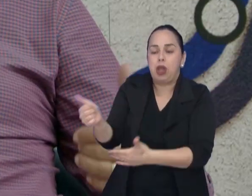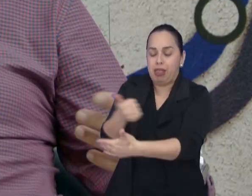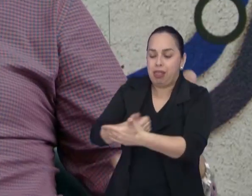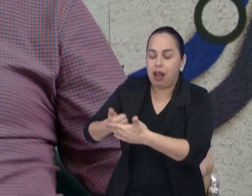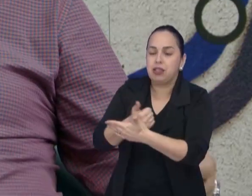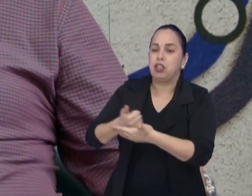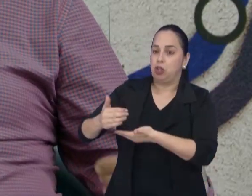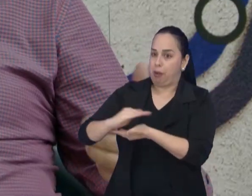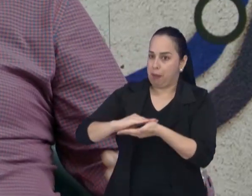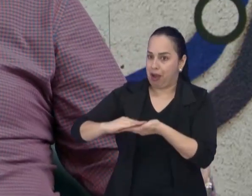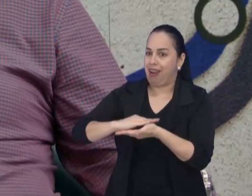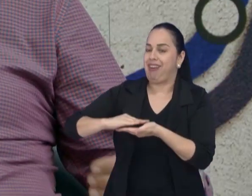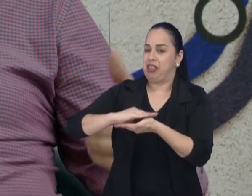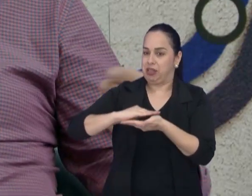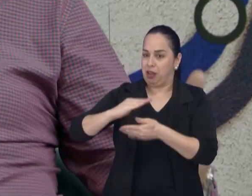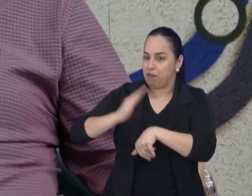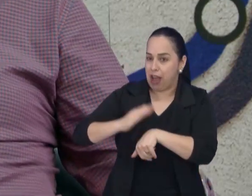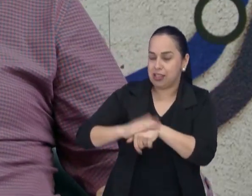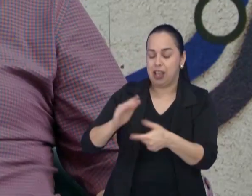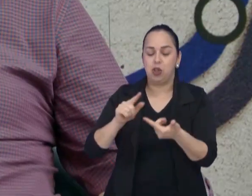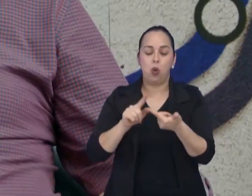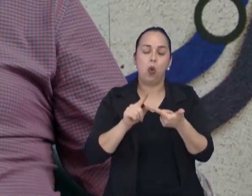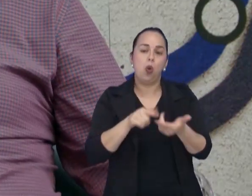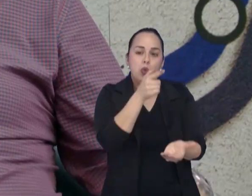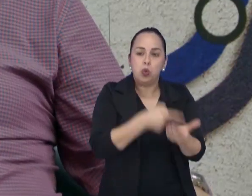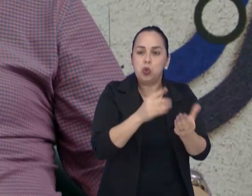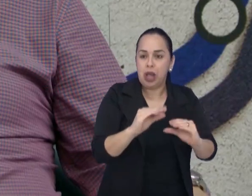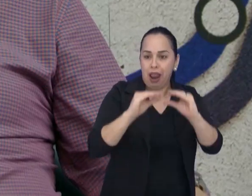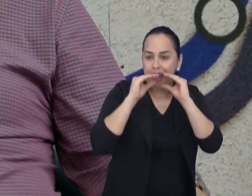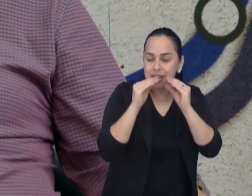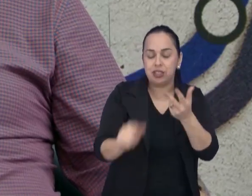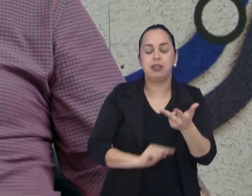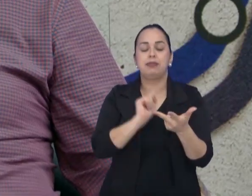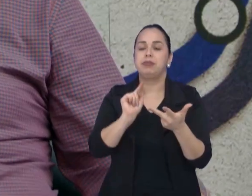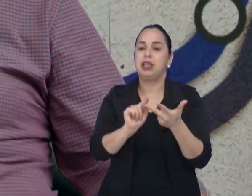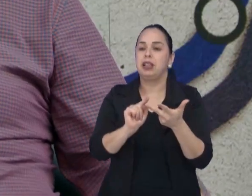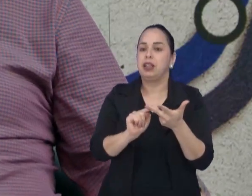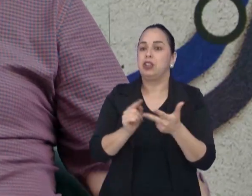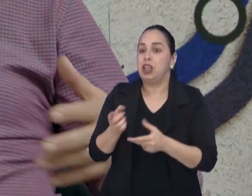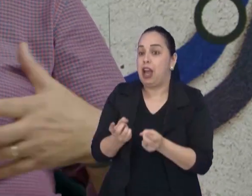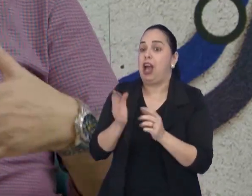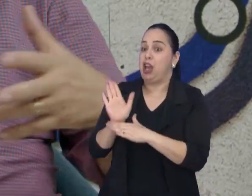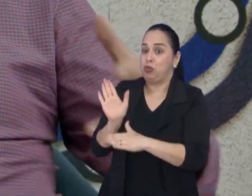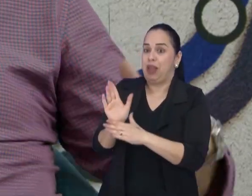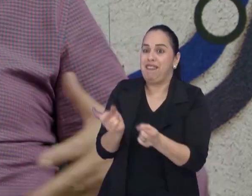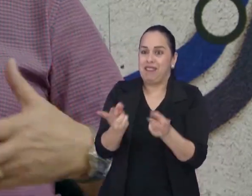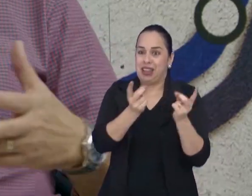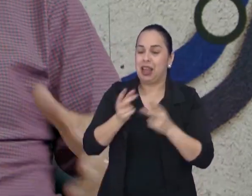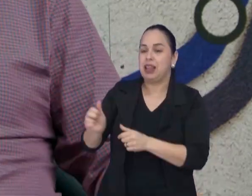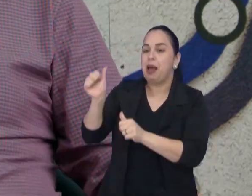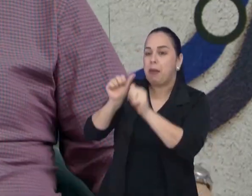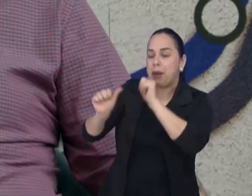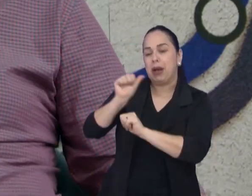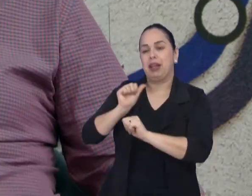fabricação dos bolinhos, dos sanduíches, das bebidas, enfim, de tudo isso que